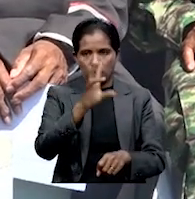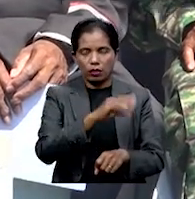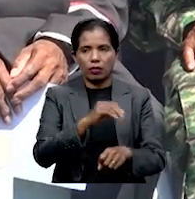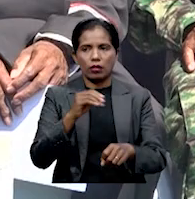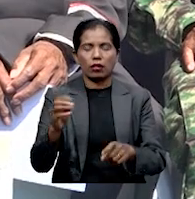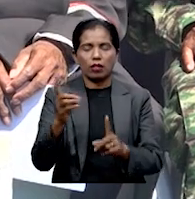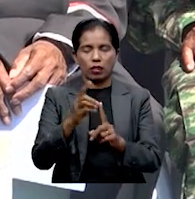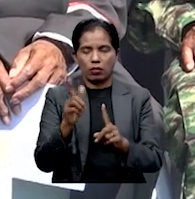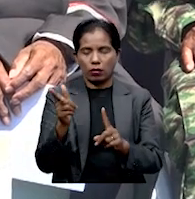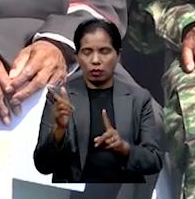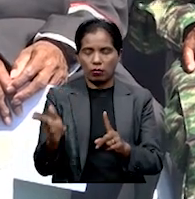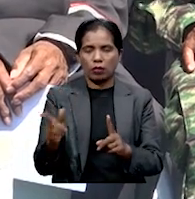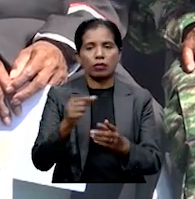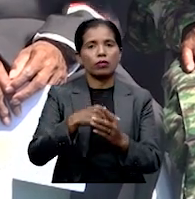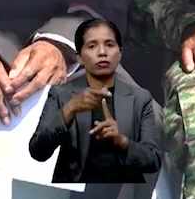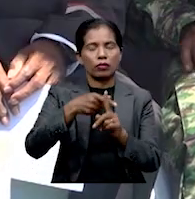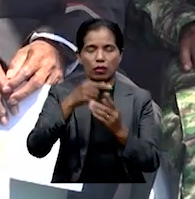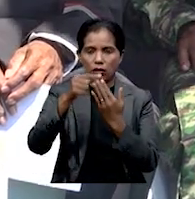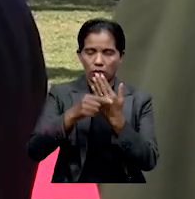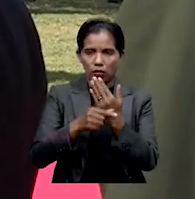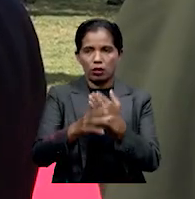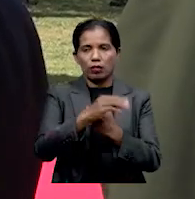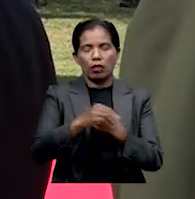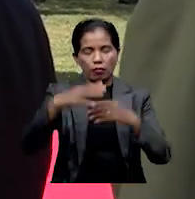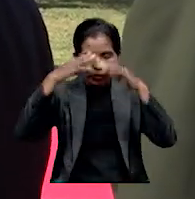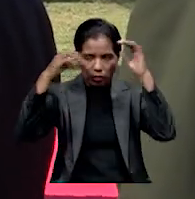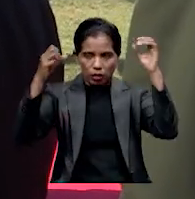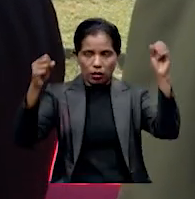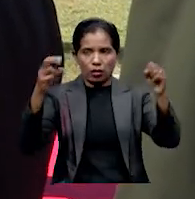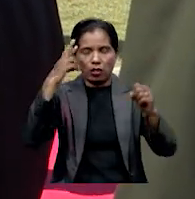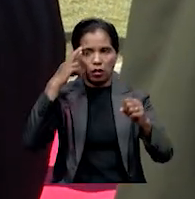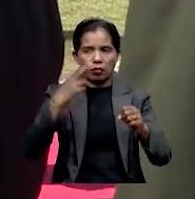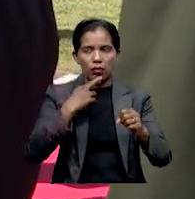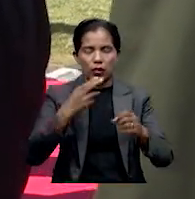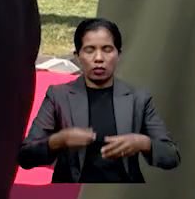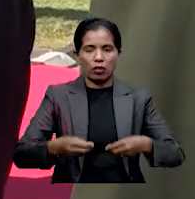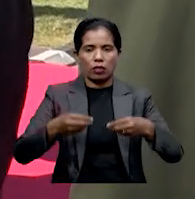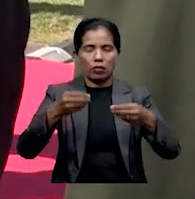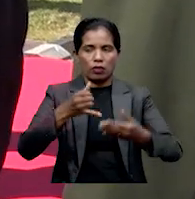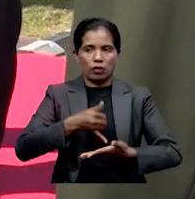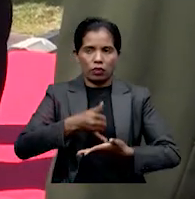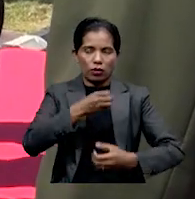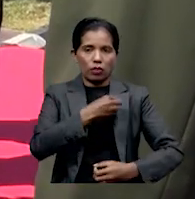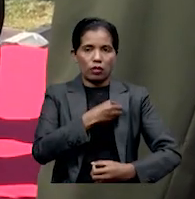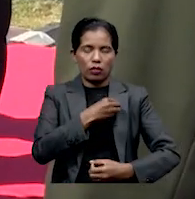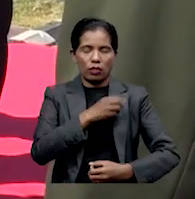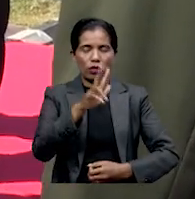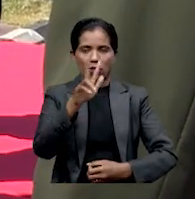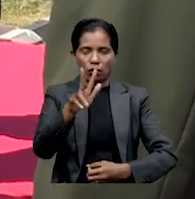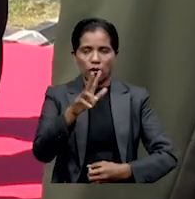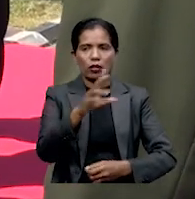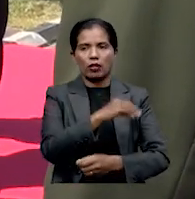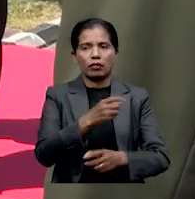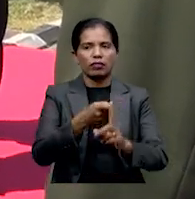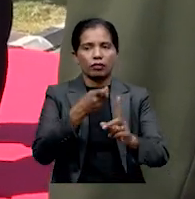a Lorong Ruanulu, Fulano Agosto, Fuendalaisne, Presidente da República, Zizera Muzorta Condecora, General Nain Tolu, Nois General Nain Ida,